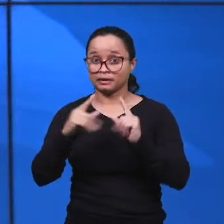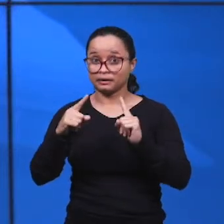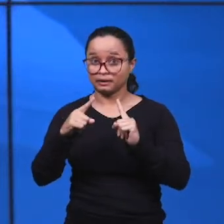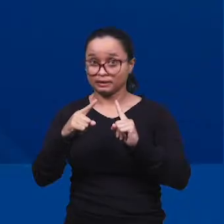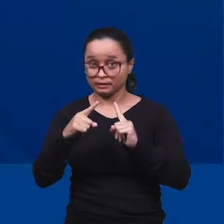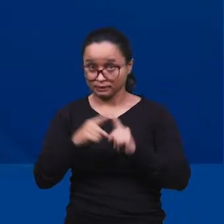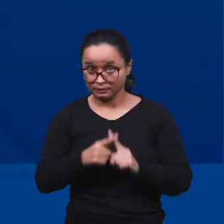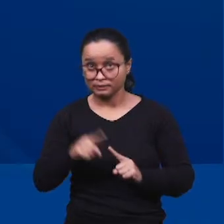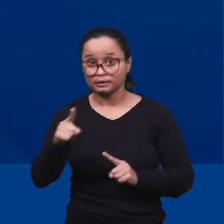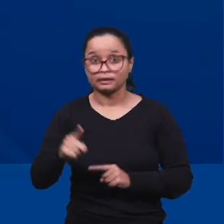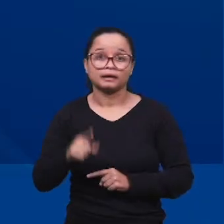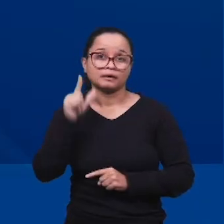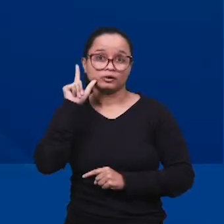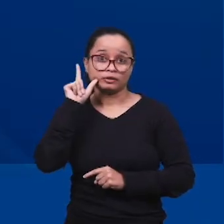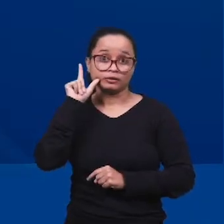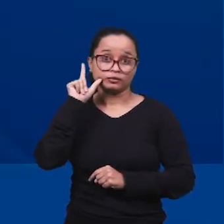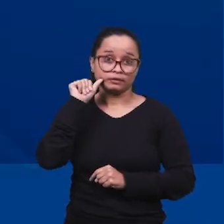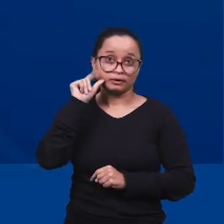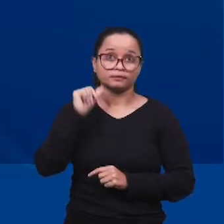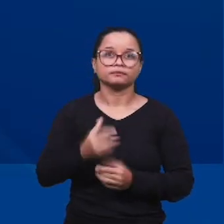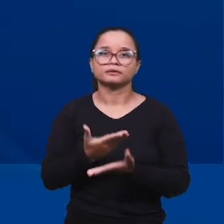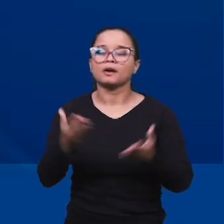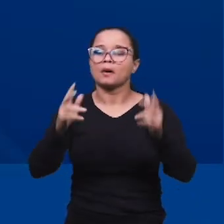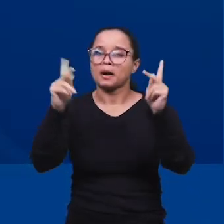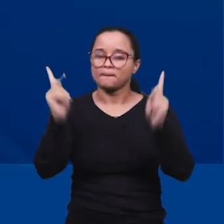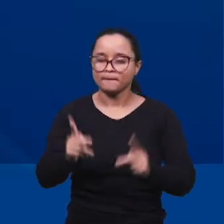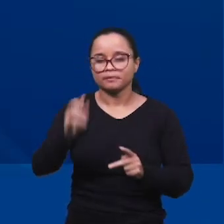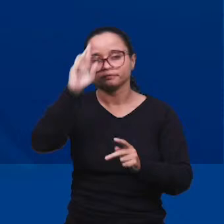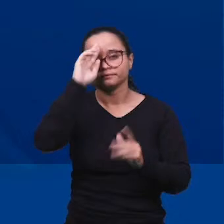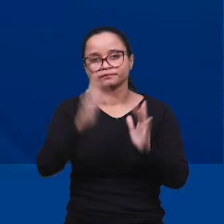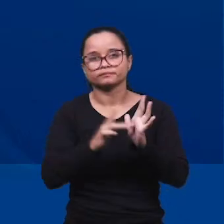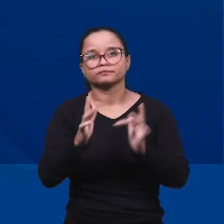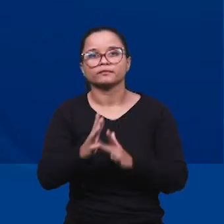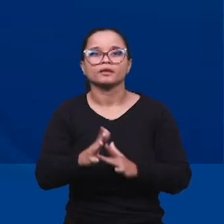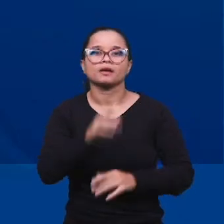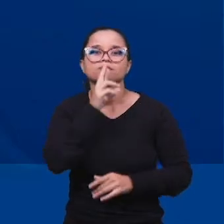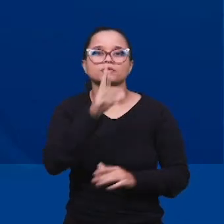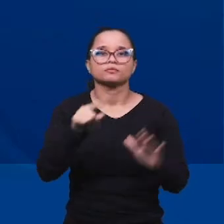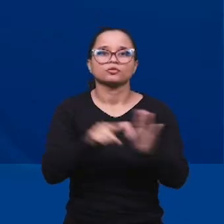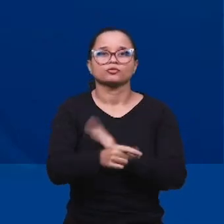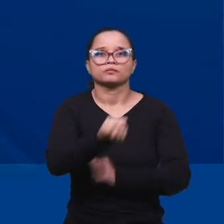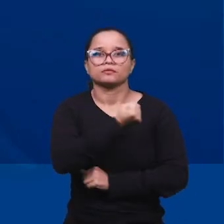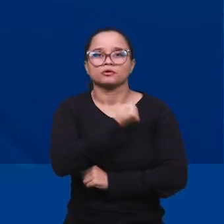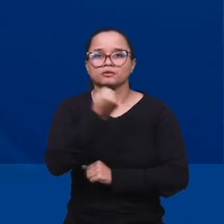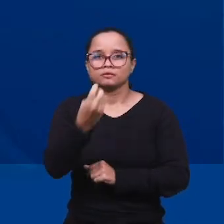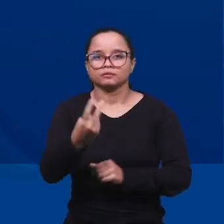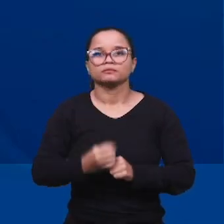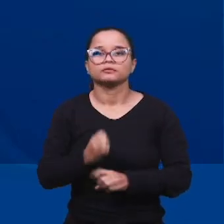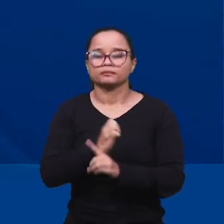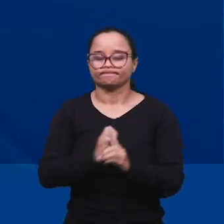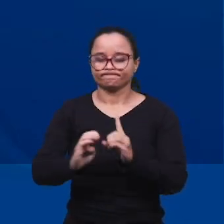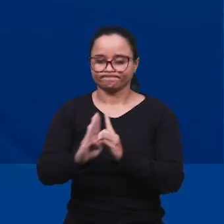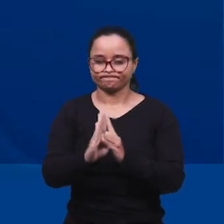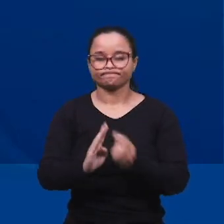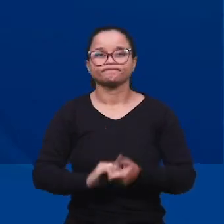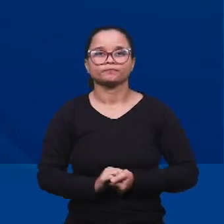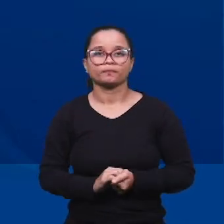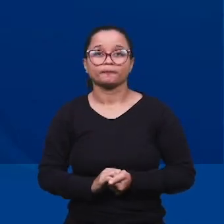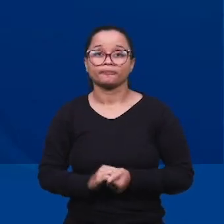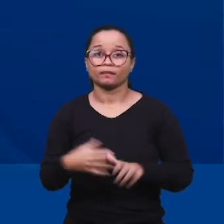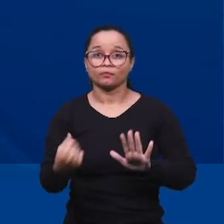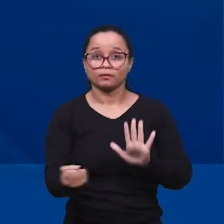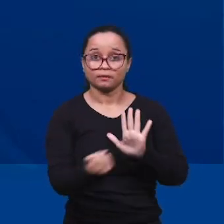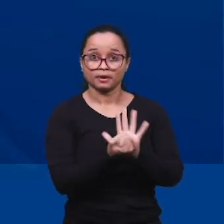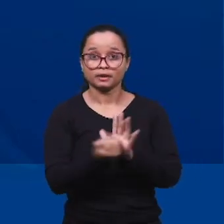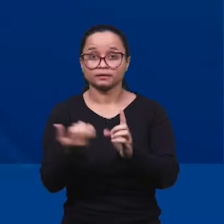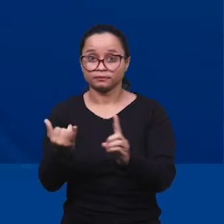Senhor, irmã. A paz do Senhor Jesus. Respondendo à pergunta de número 2 da Escola Bíblica Dominical, como marcador profético,